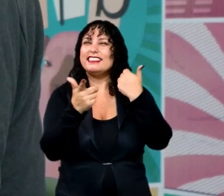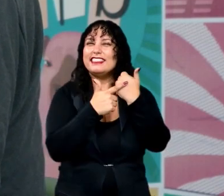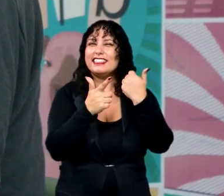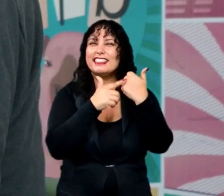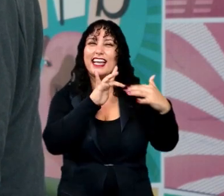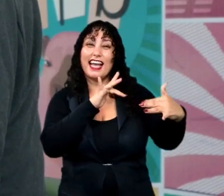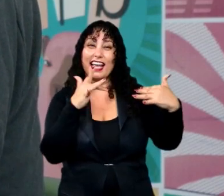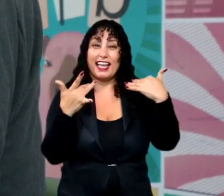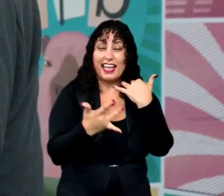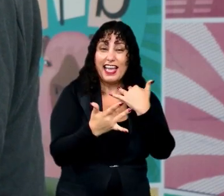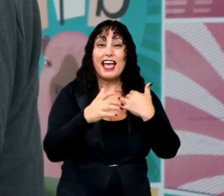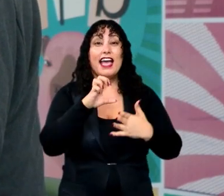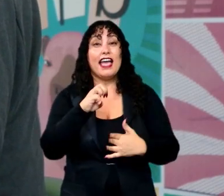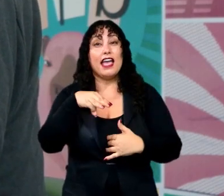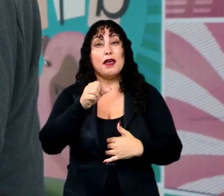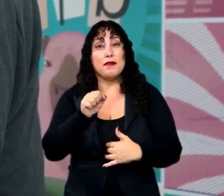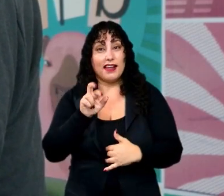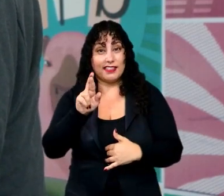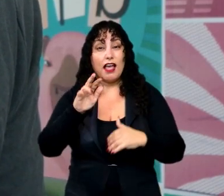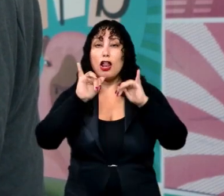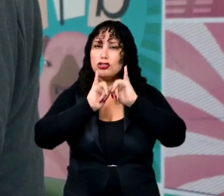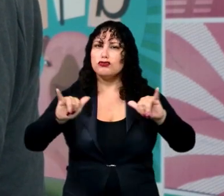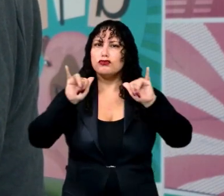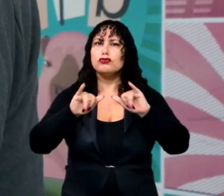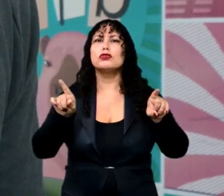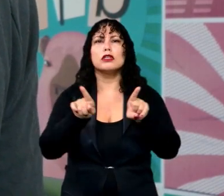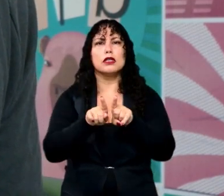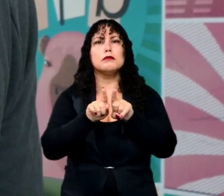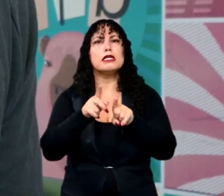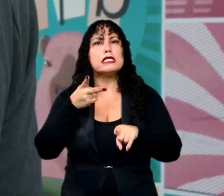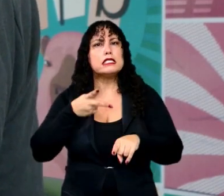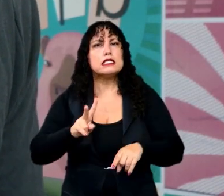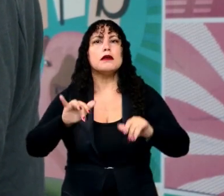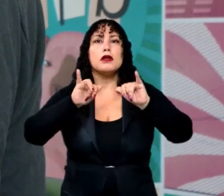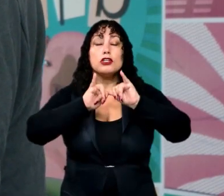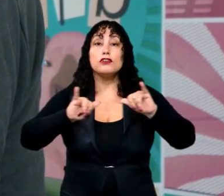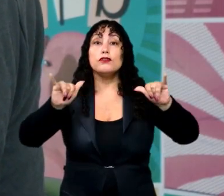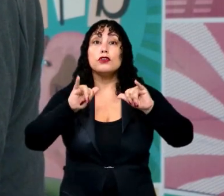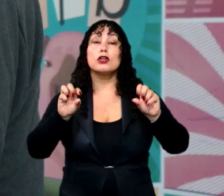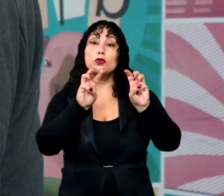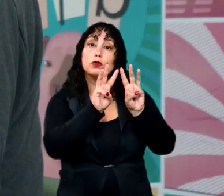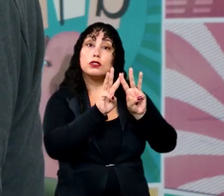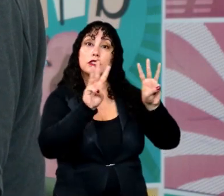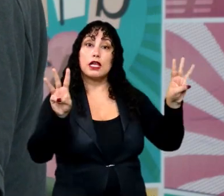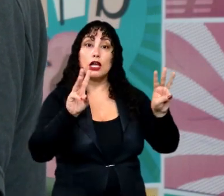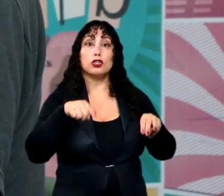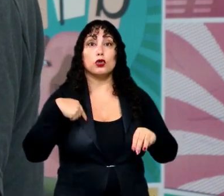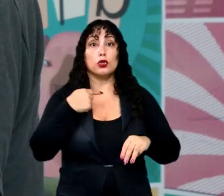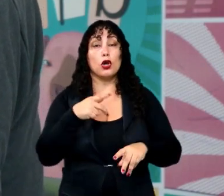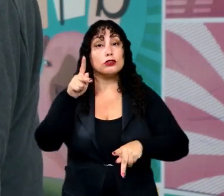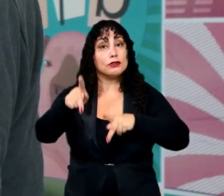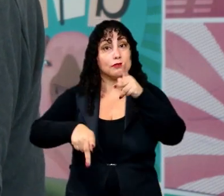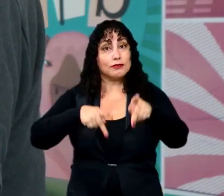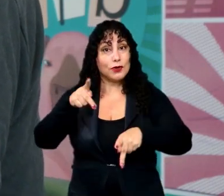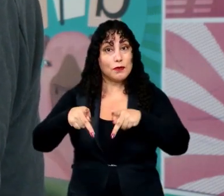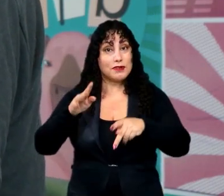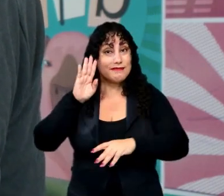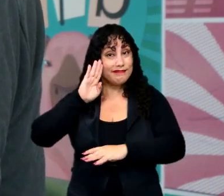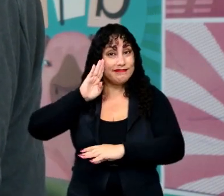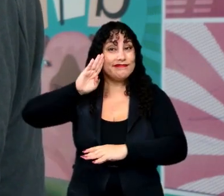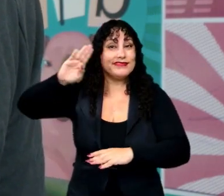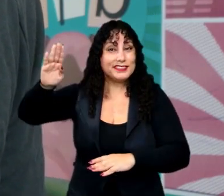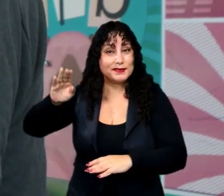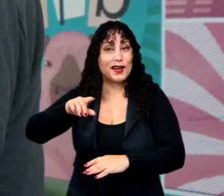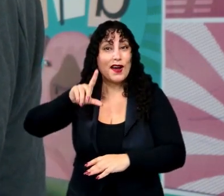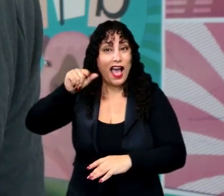sociais aaté ela divulga eh sempre anuncia no site eh o nosso público principal